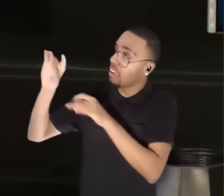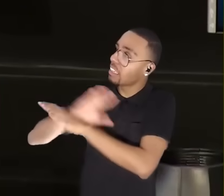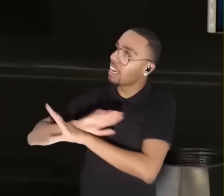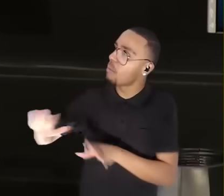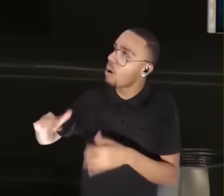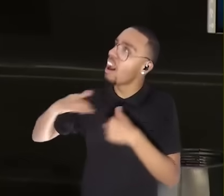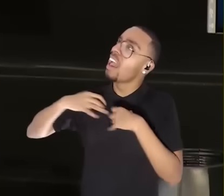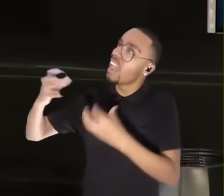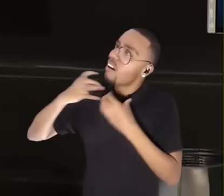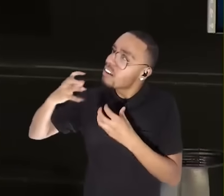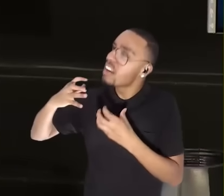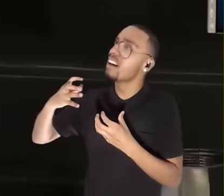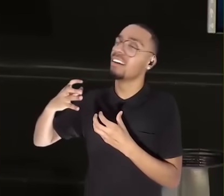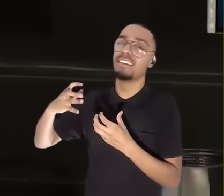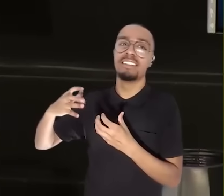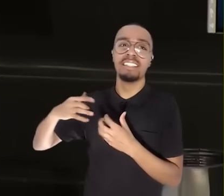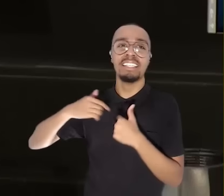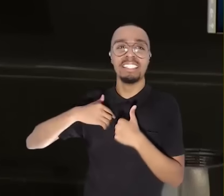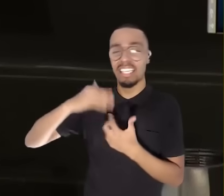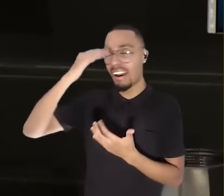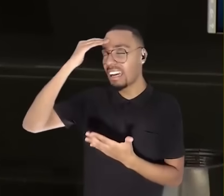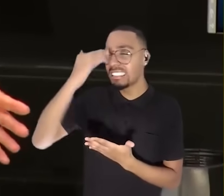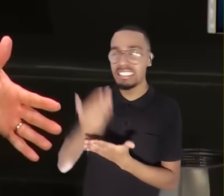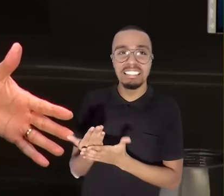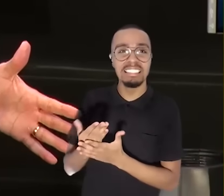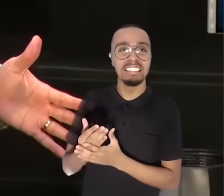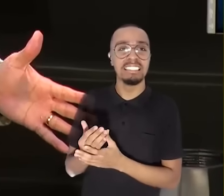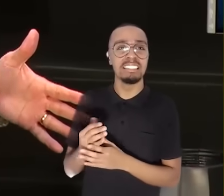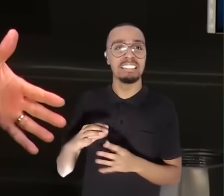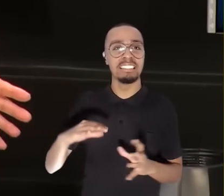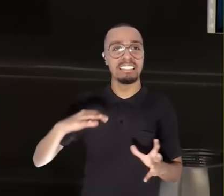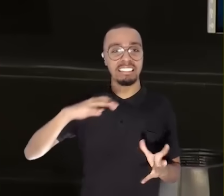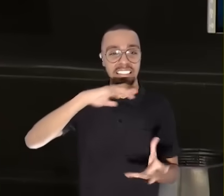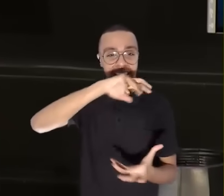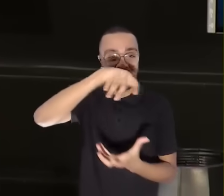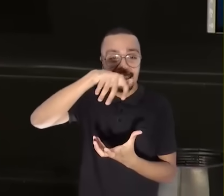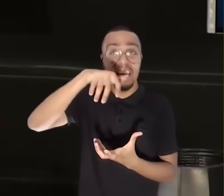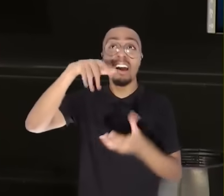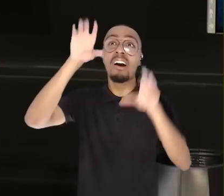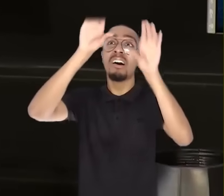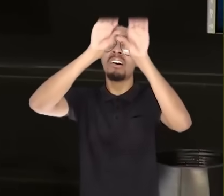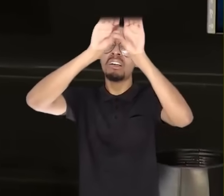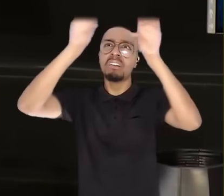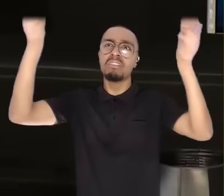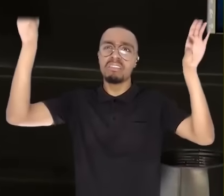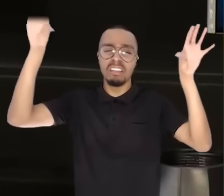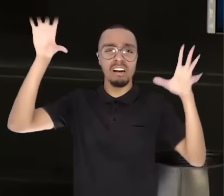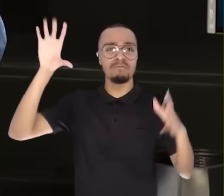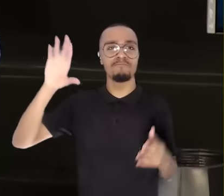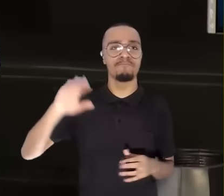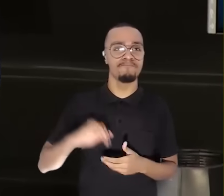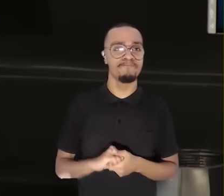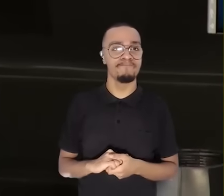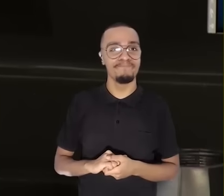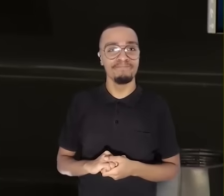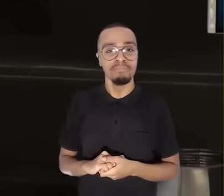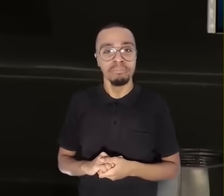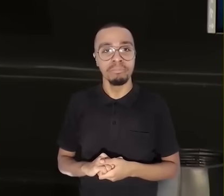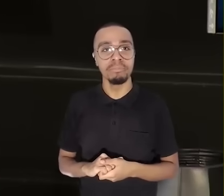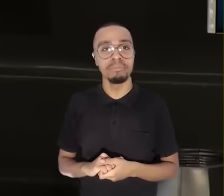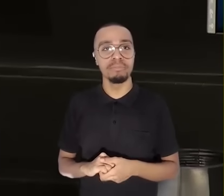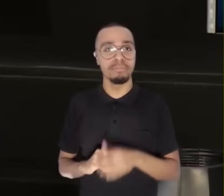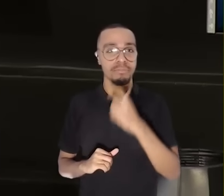viver isso. E eu acredito que a terra e o céu andam em trilhos paralelos. Eu acredito que aquilo que